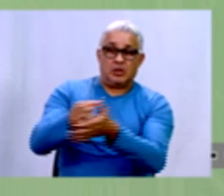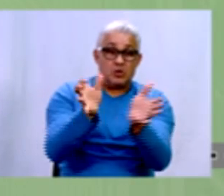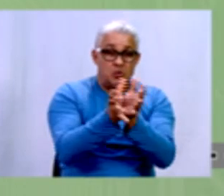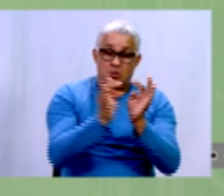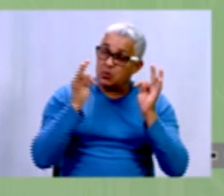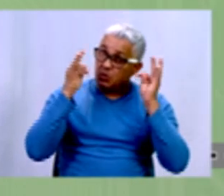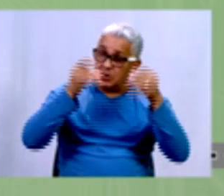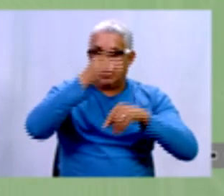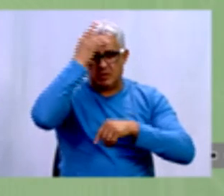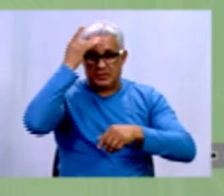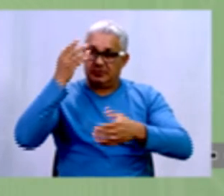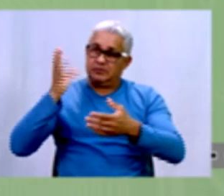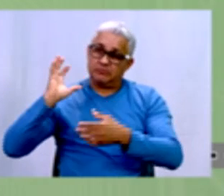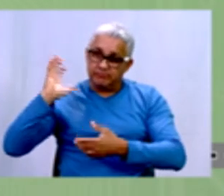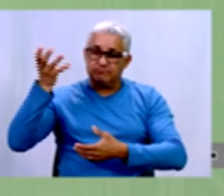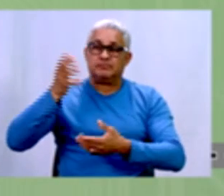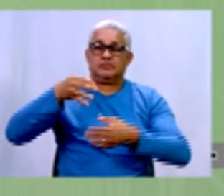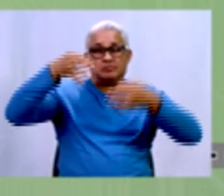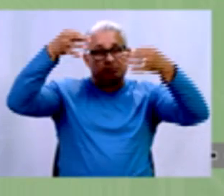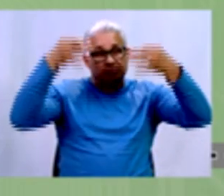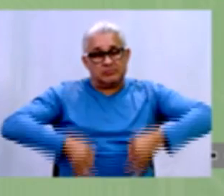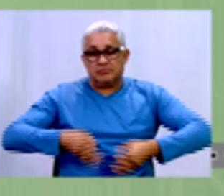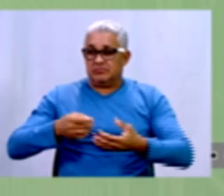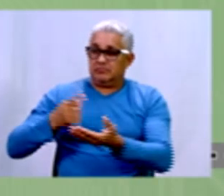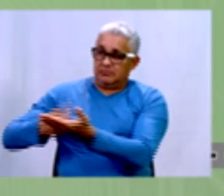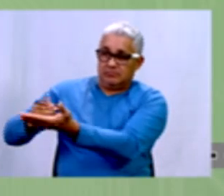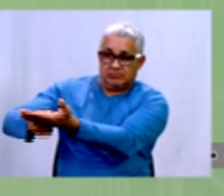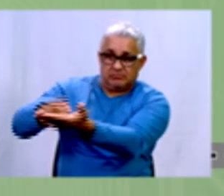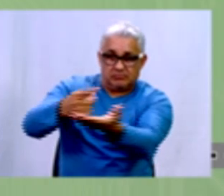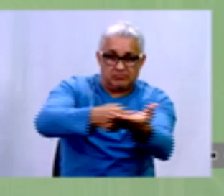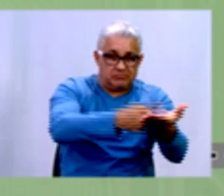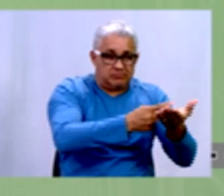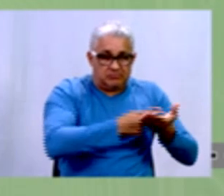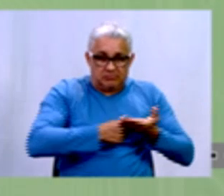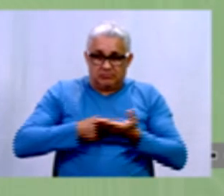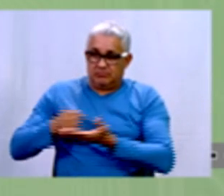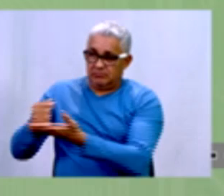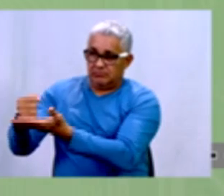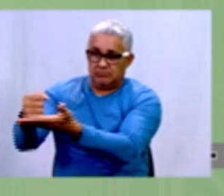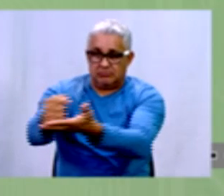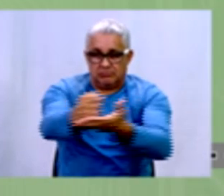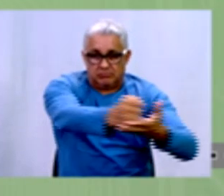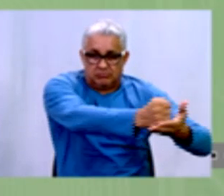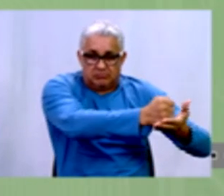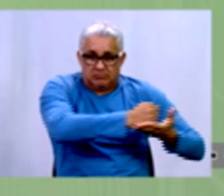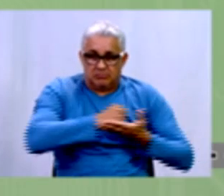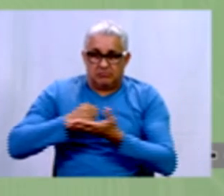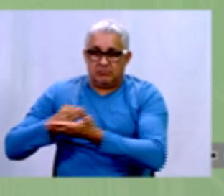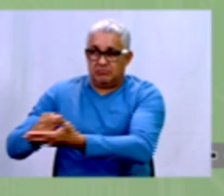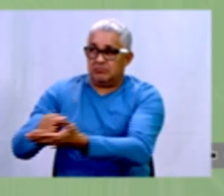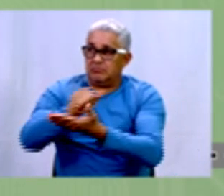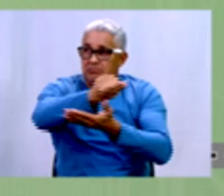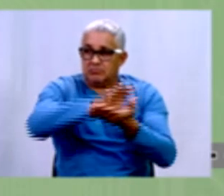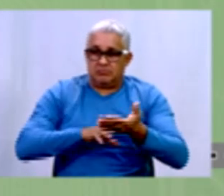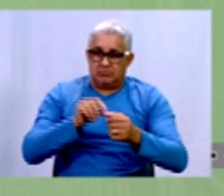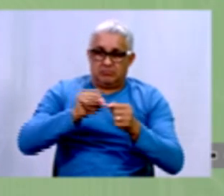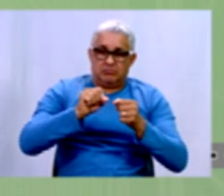inteiro decide, se acerta para construir as atividades que vão ser